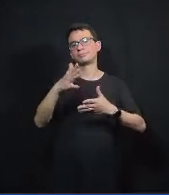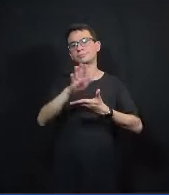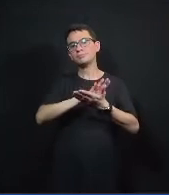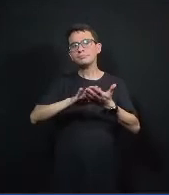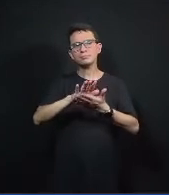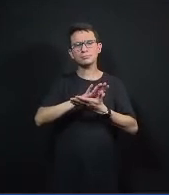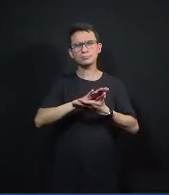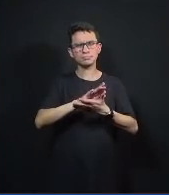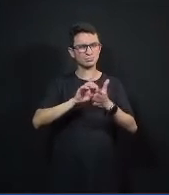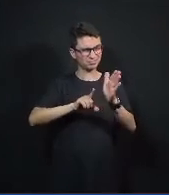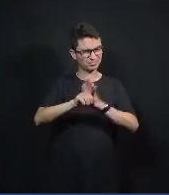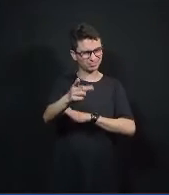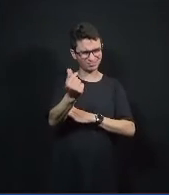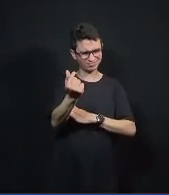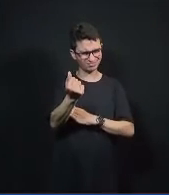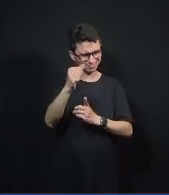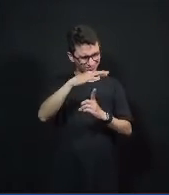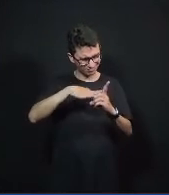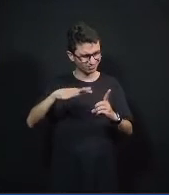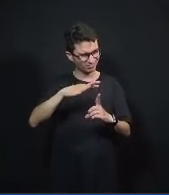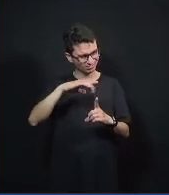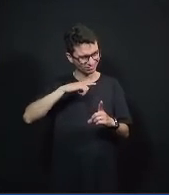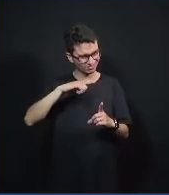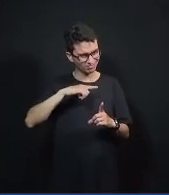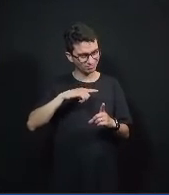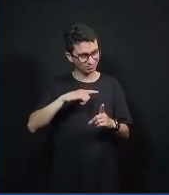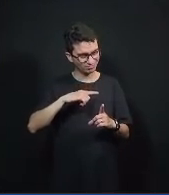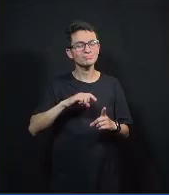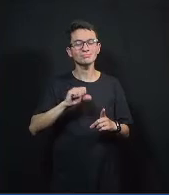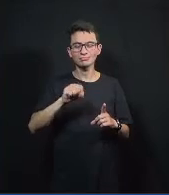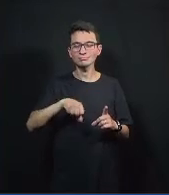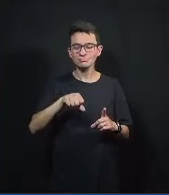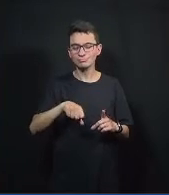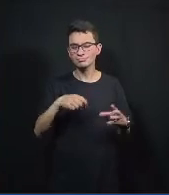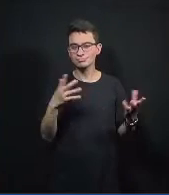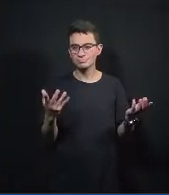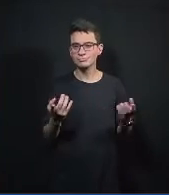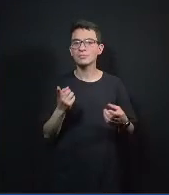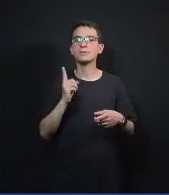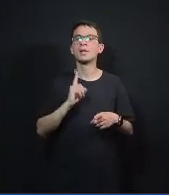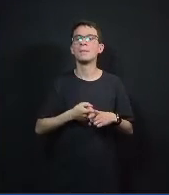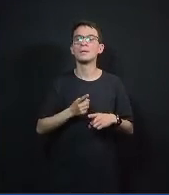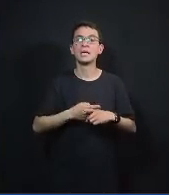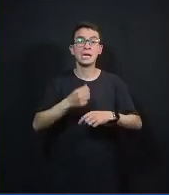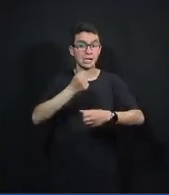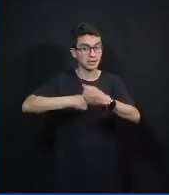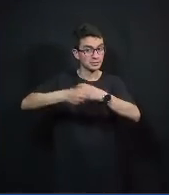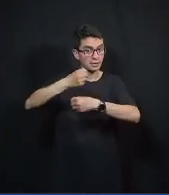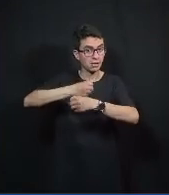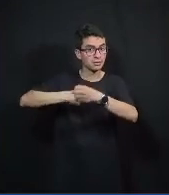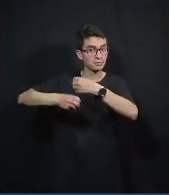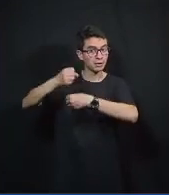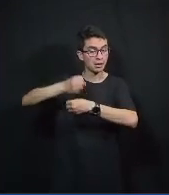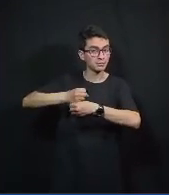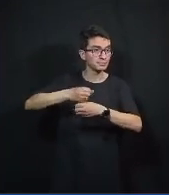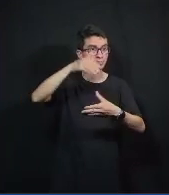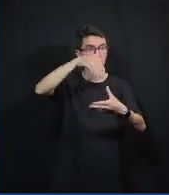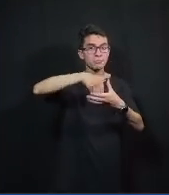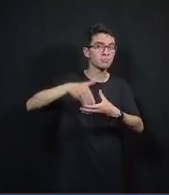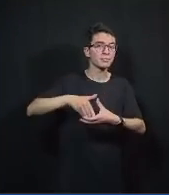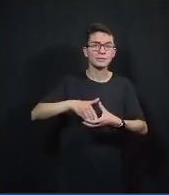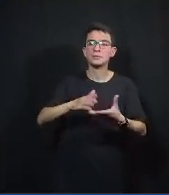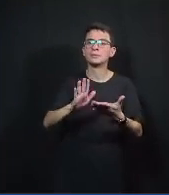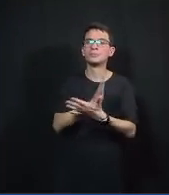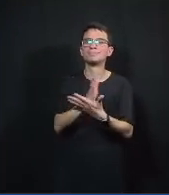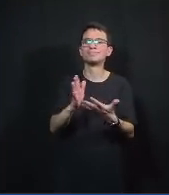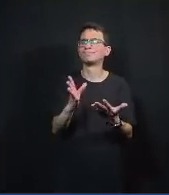que custo social seria esse? Preciso lembrar que em anos eleitorais acontece algo com que as pessoas ainda não estão